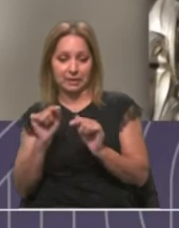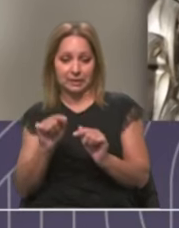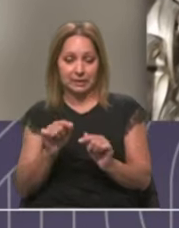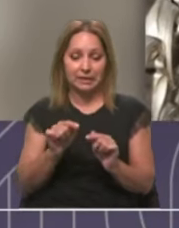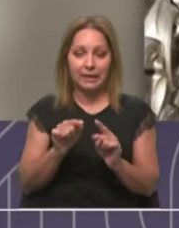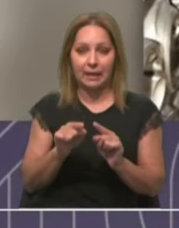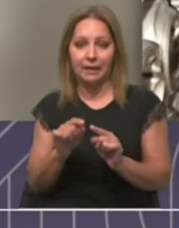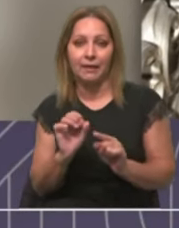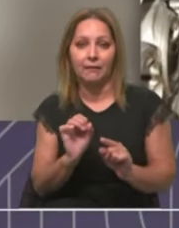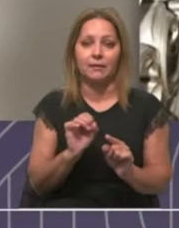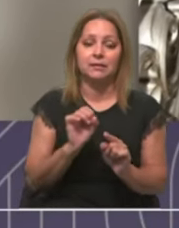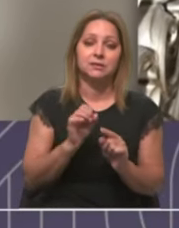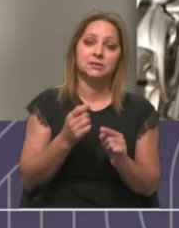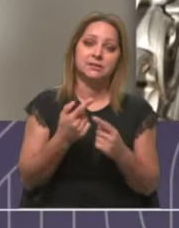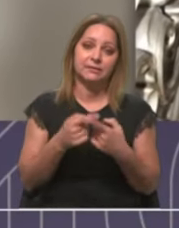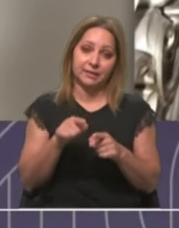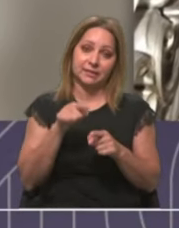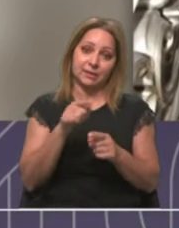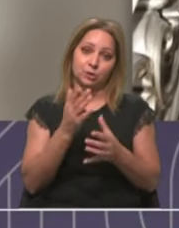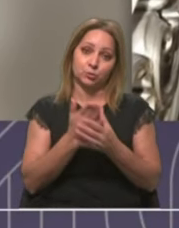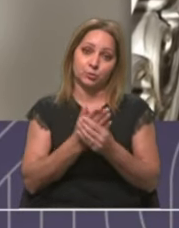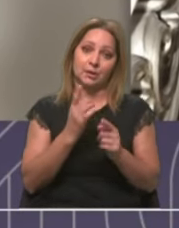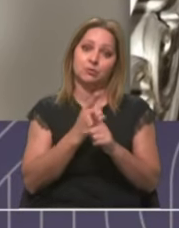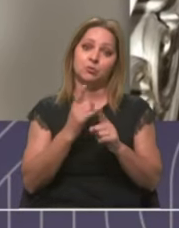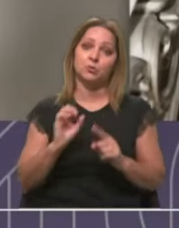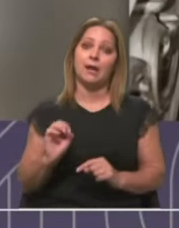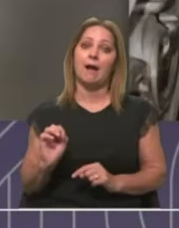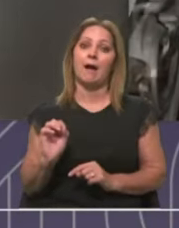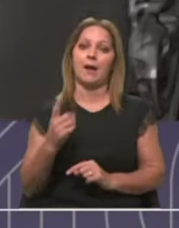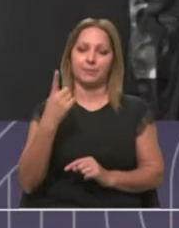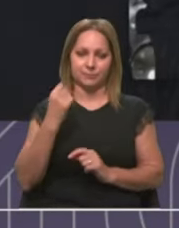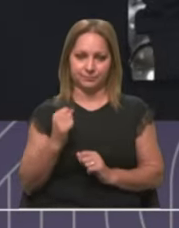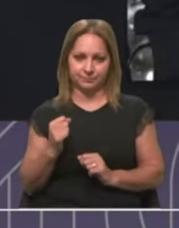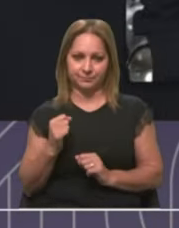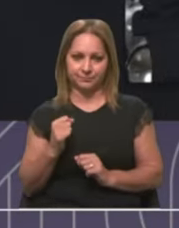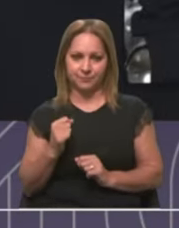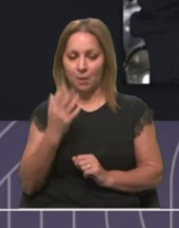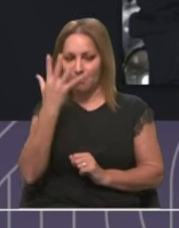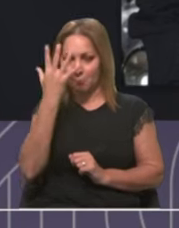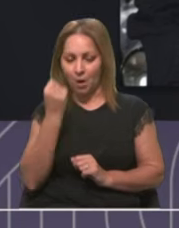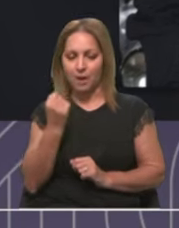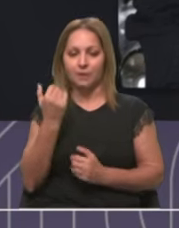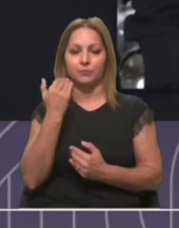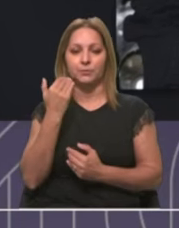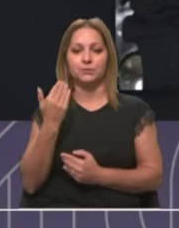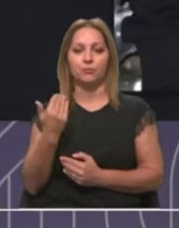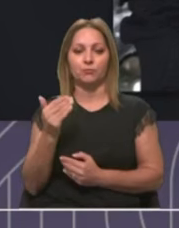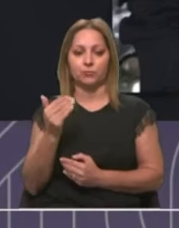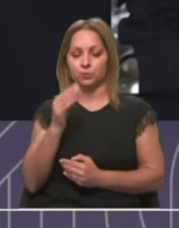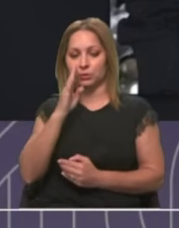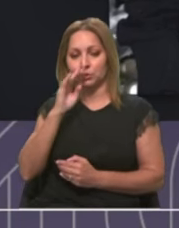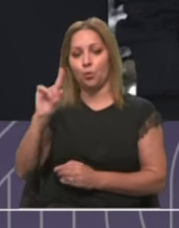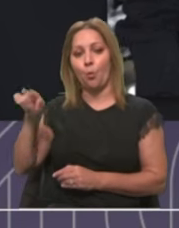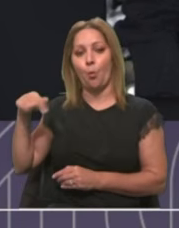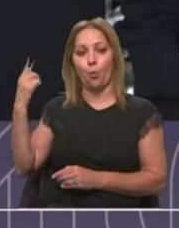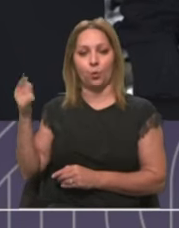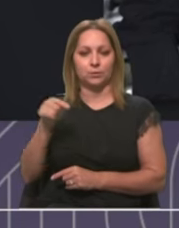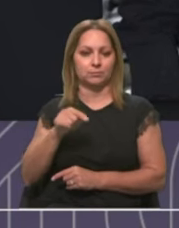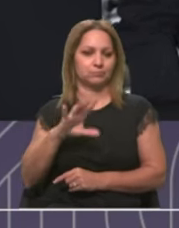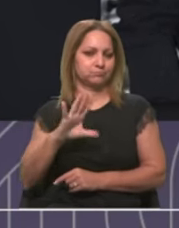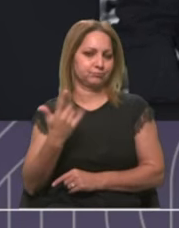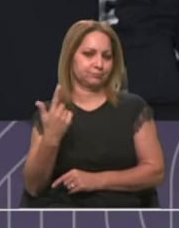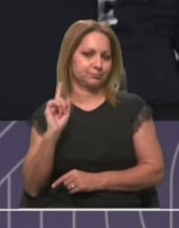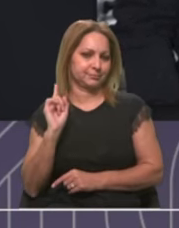seguinte rapidez com que se procedeu às declarações para a memória futura, porque certamente se fosse outra pessoa qualquer isto não